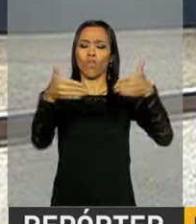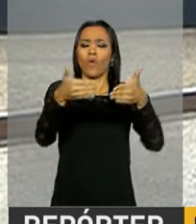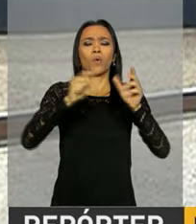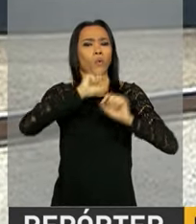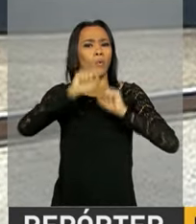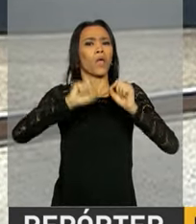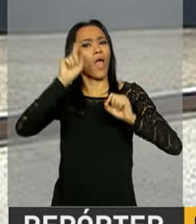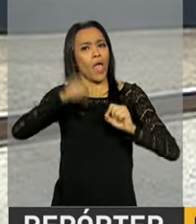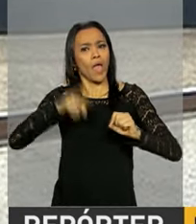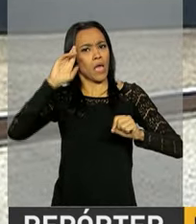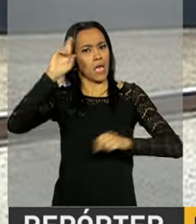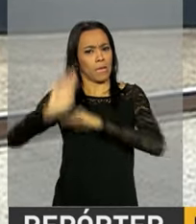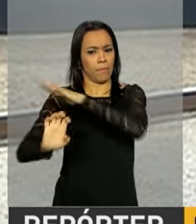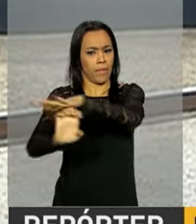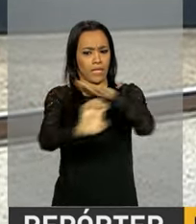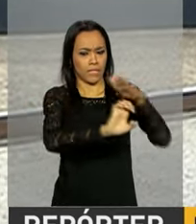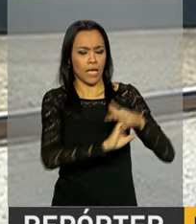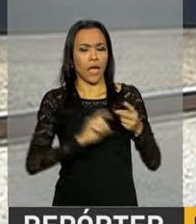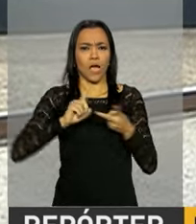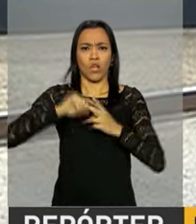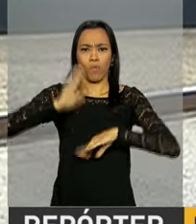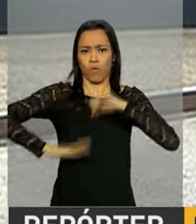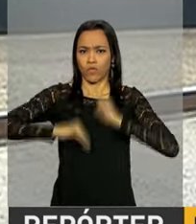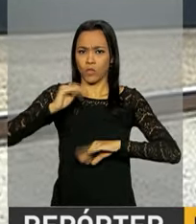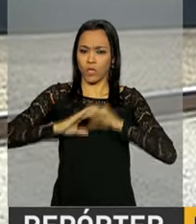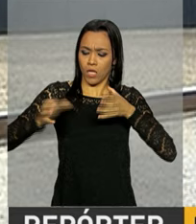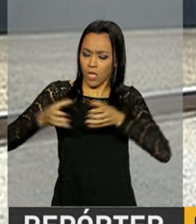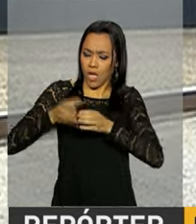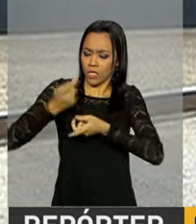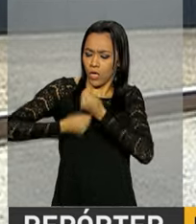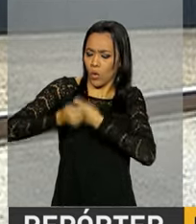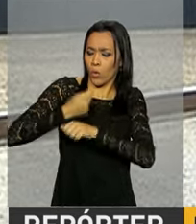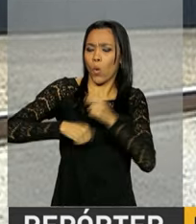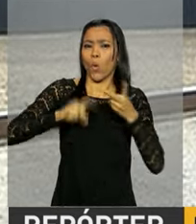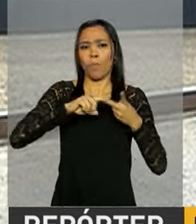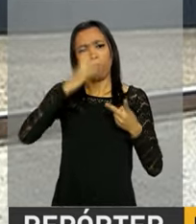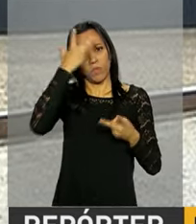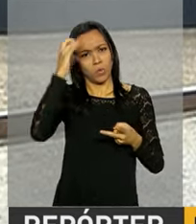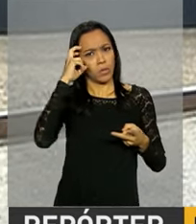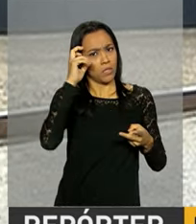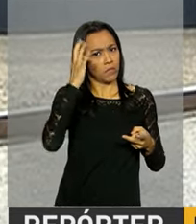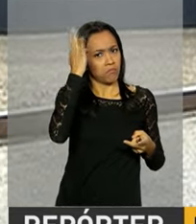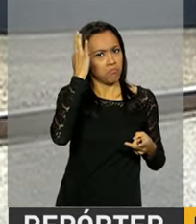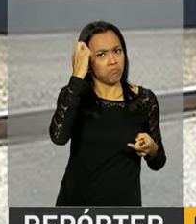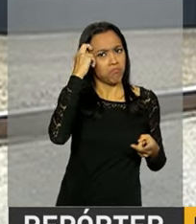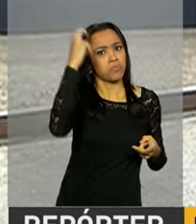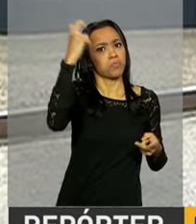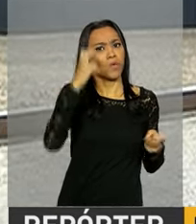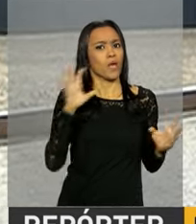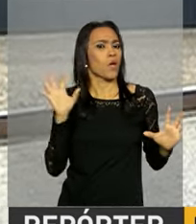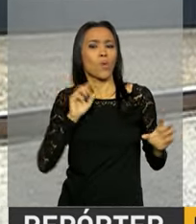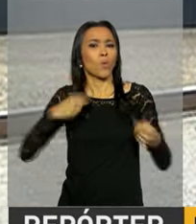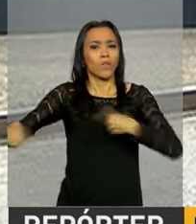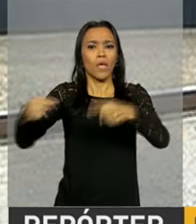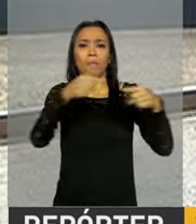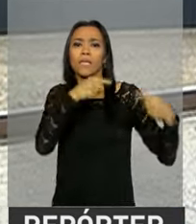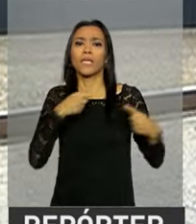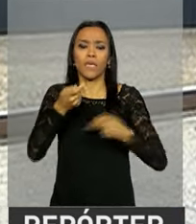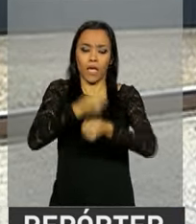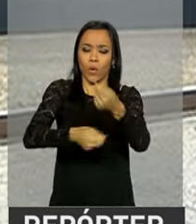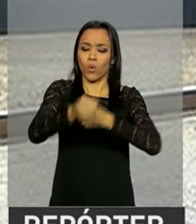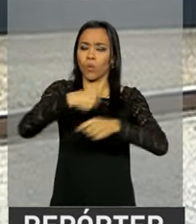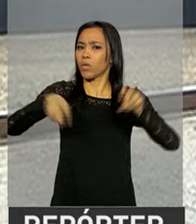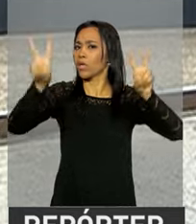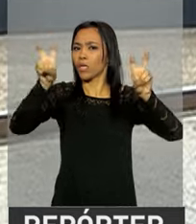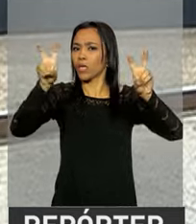reunir empresários, executivos, economistas e pensadores para debater o novo cenário político e econômico do país. Já é a 8ª